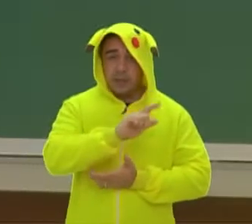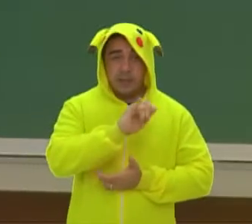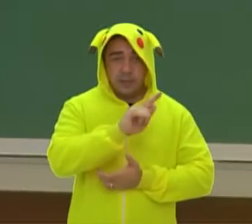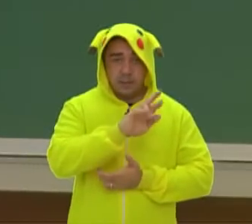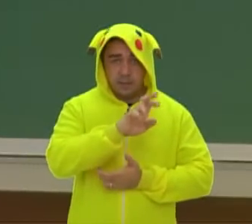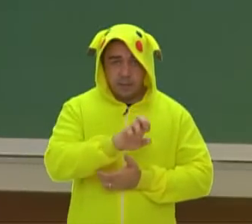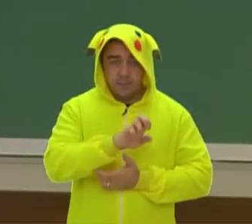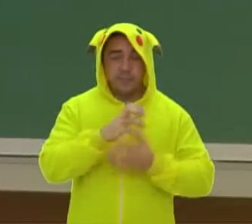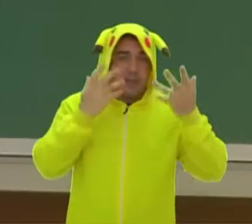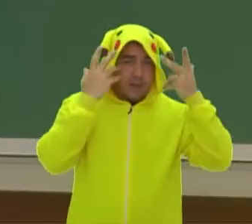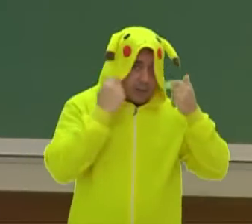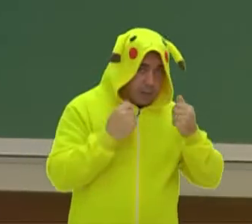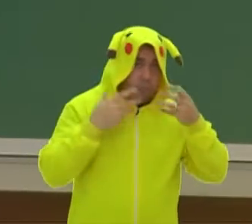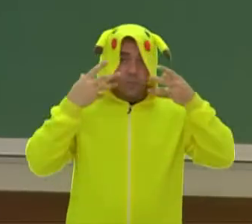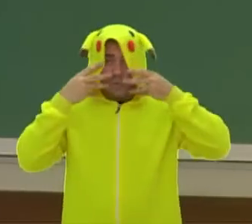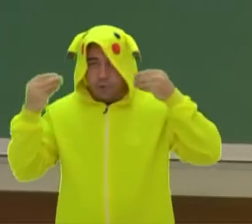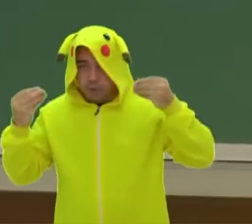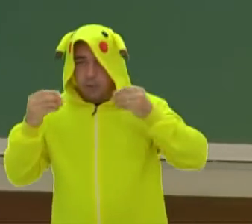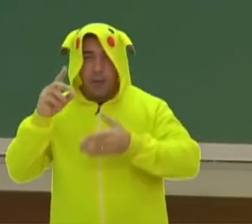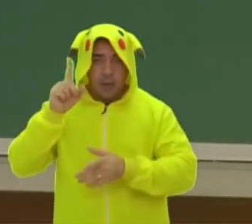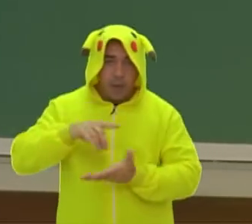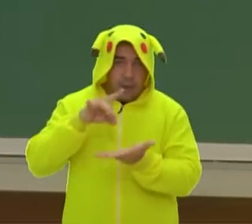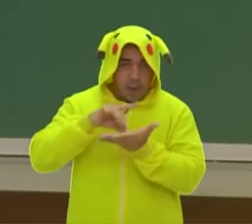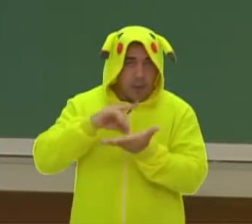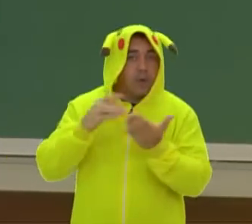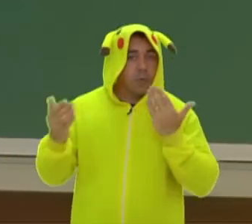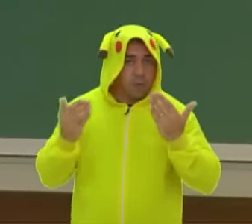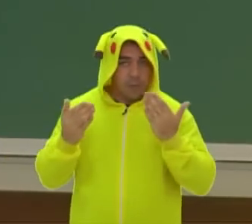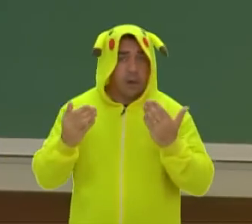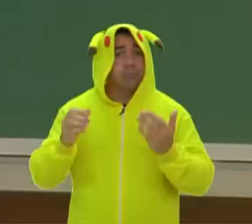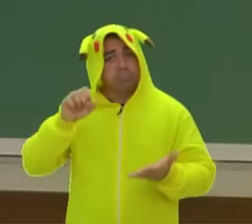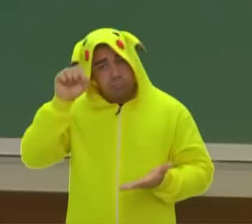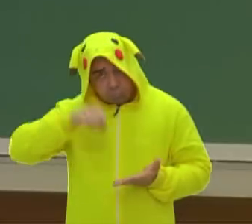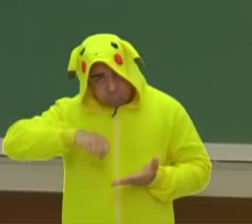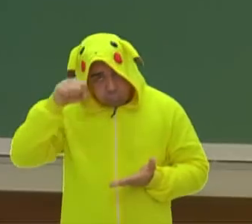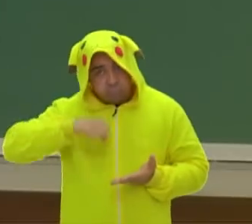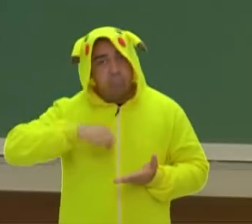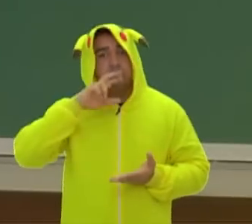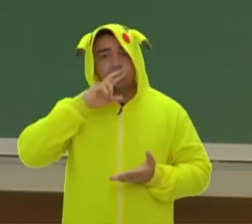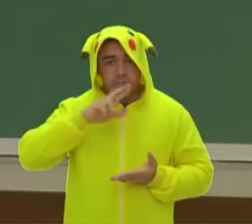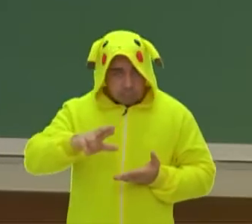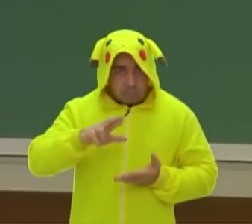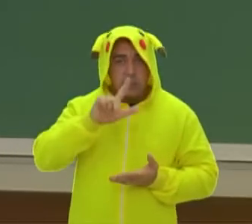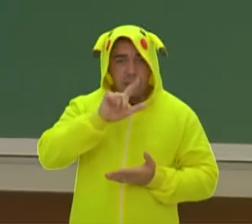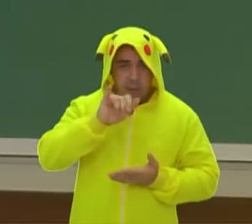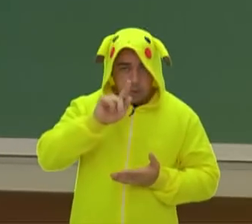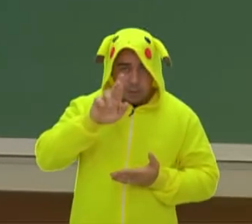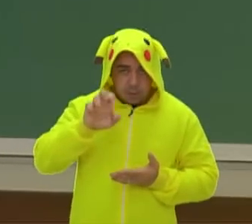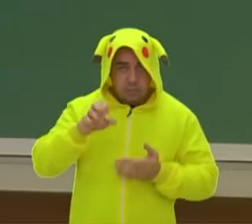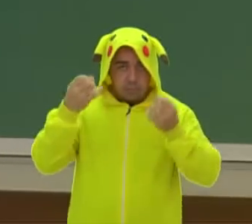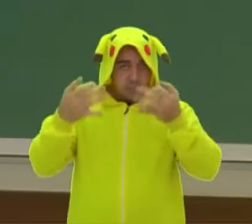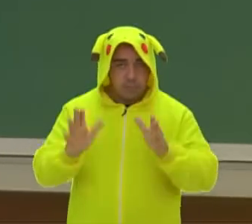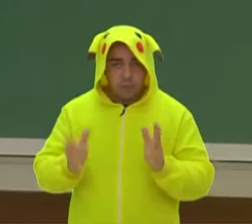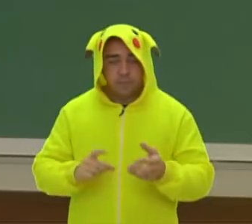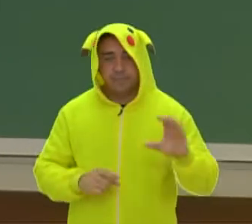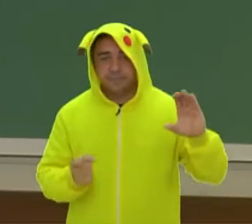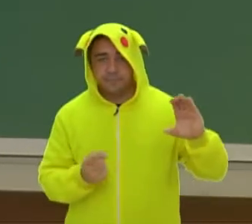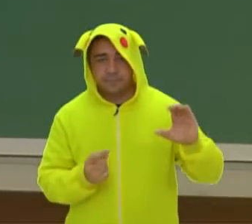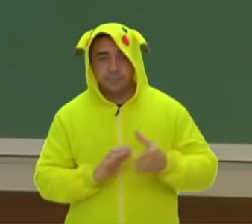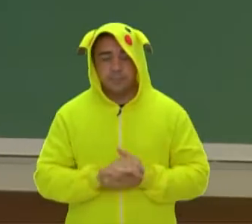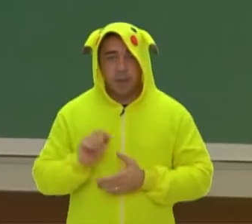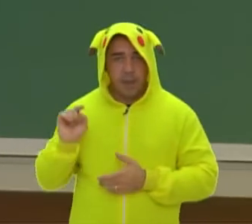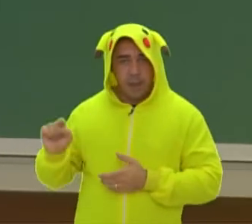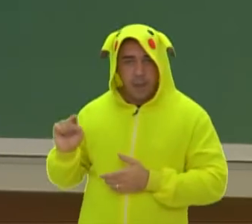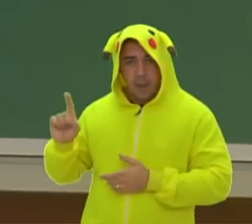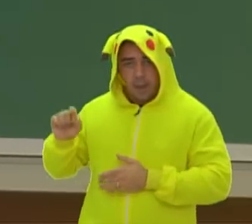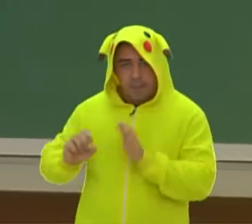cruzamento do leão com tigresa, é um exemplo real que pode ser comparado ao exercício? Sim, a gente também falou sobre isso já. Se Bulbachu